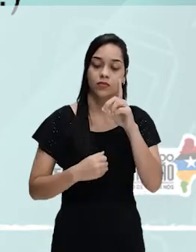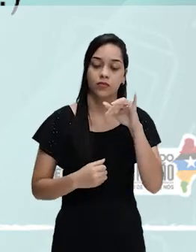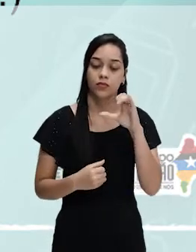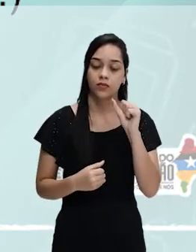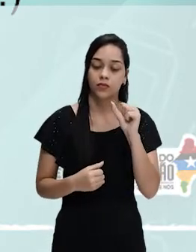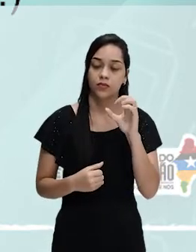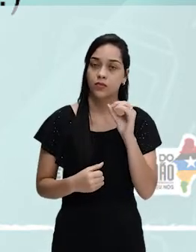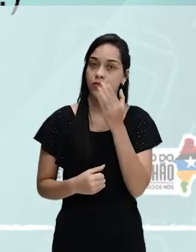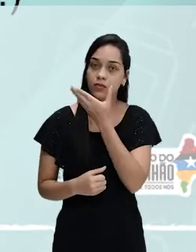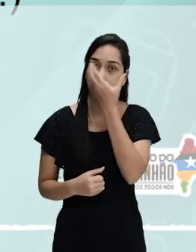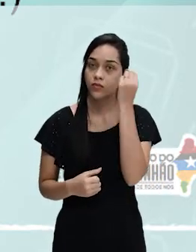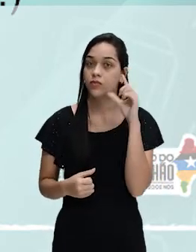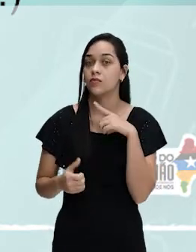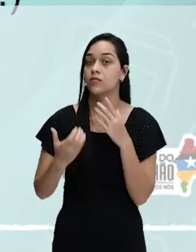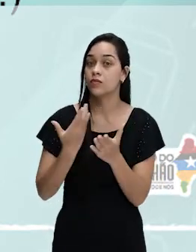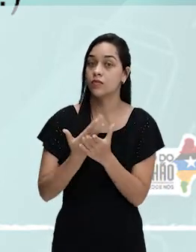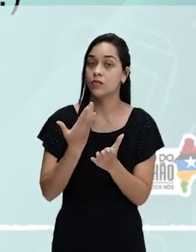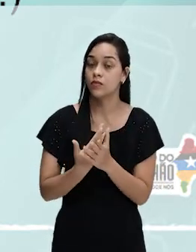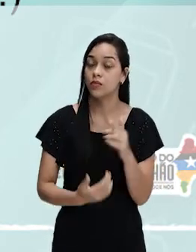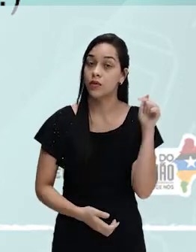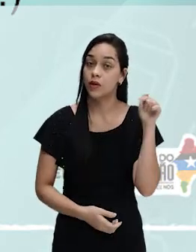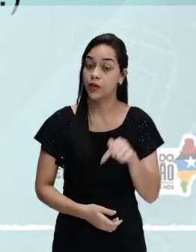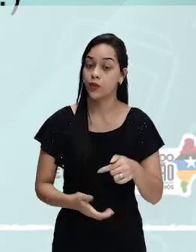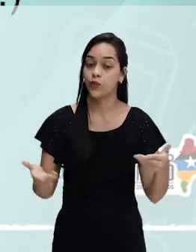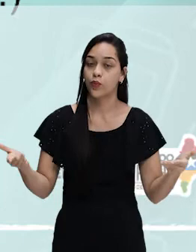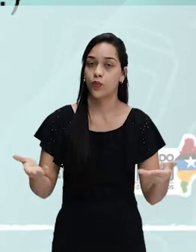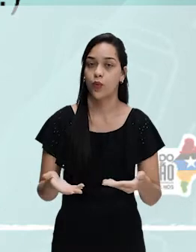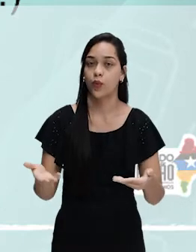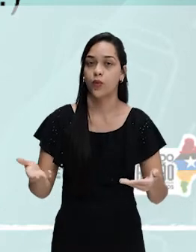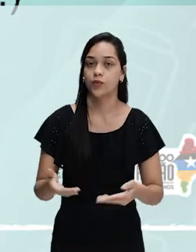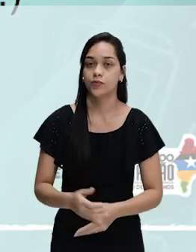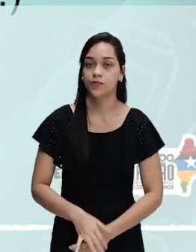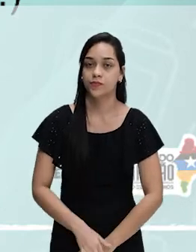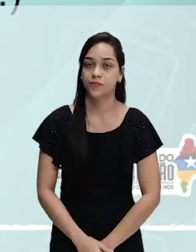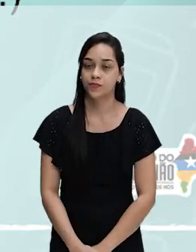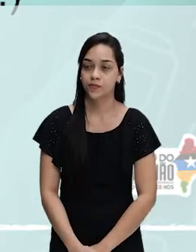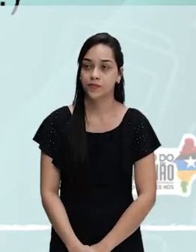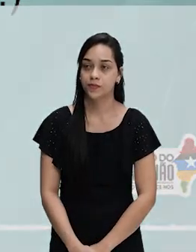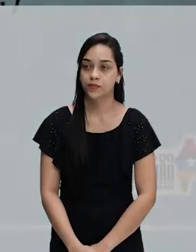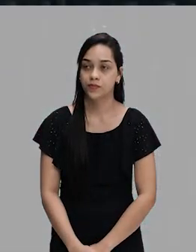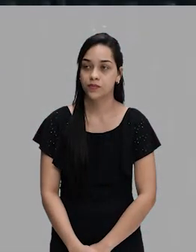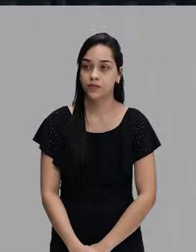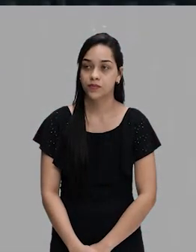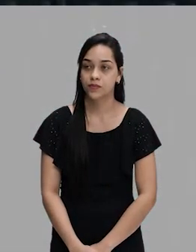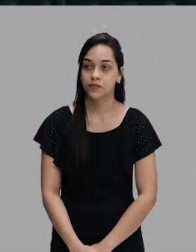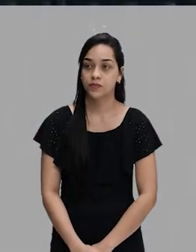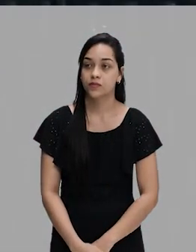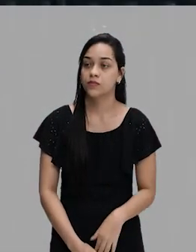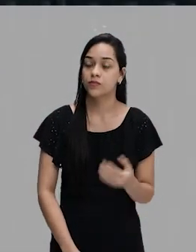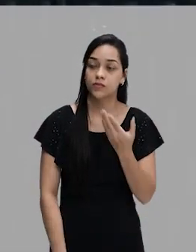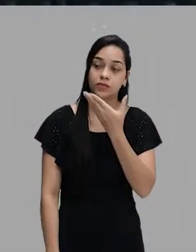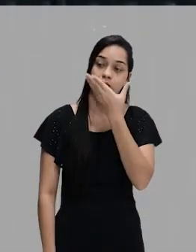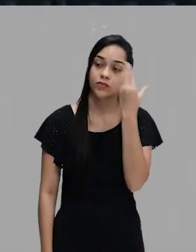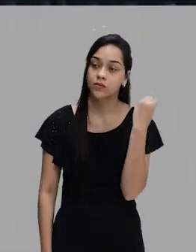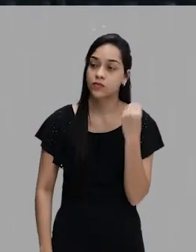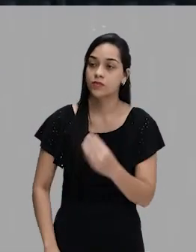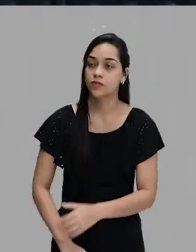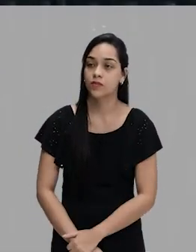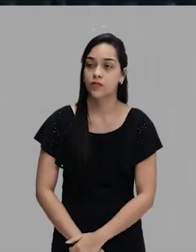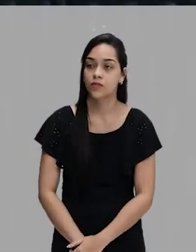que haverá aula aqui hoje. Tá? Então, não se esqueça